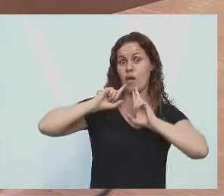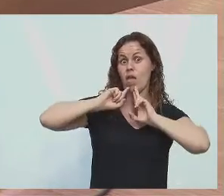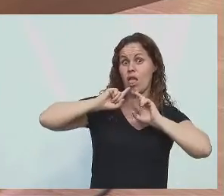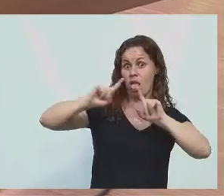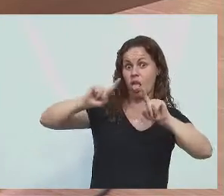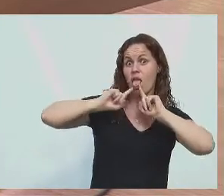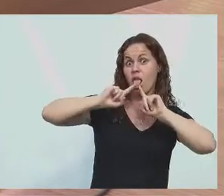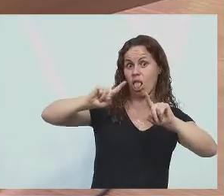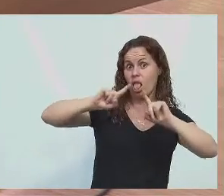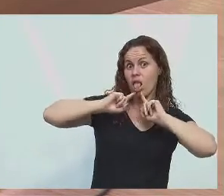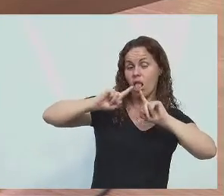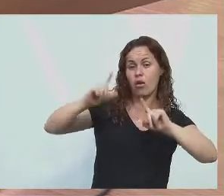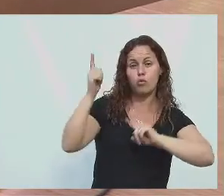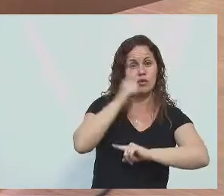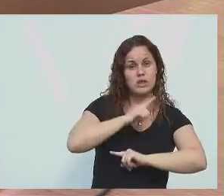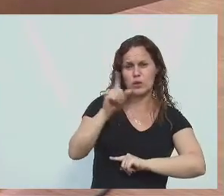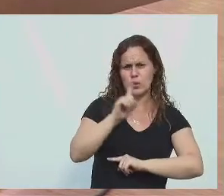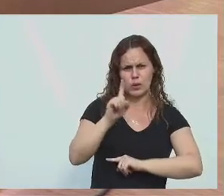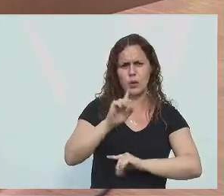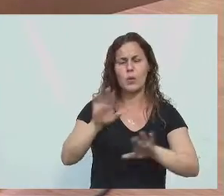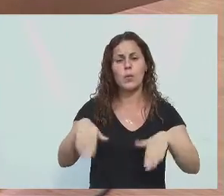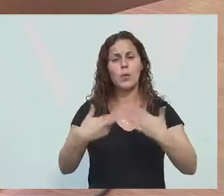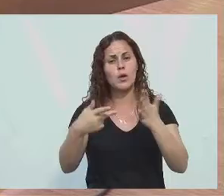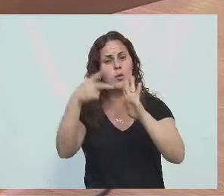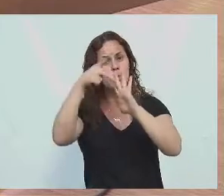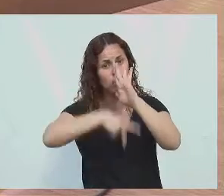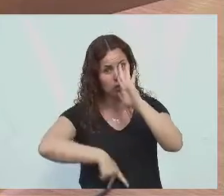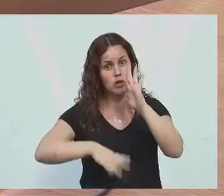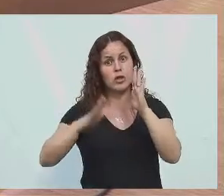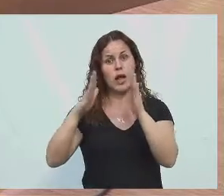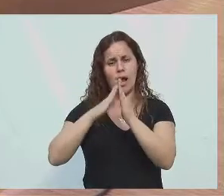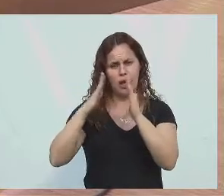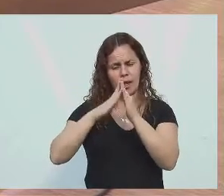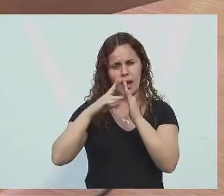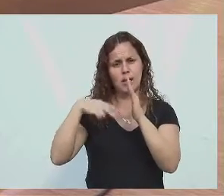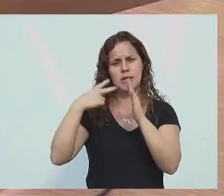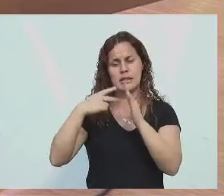foram atendidos, quando nós colocamos o projeto nessa casa, se ela fosse